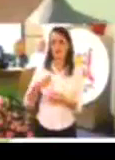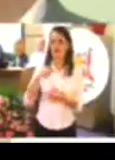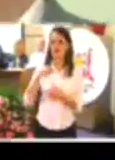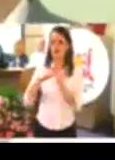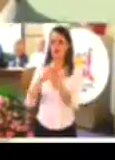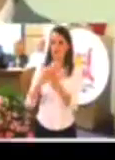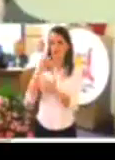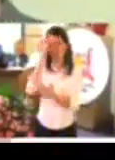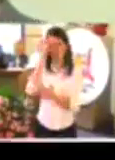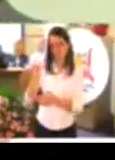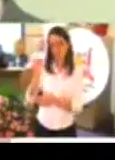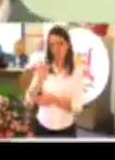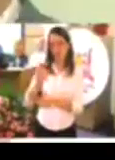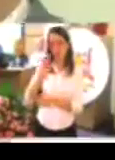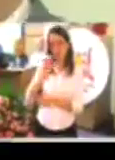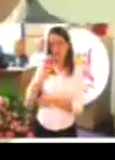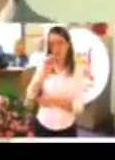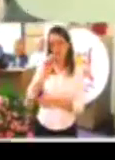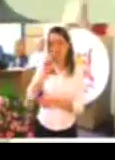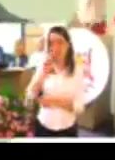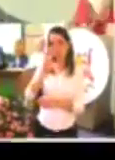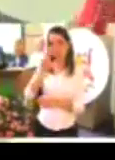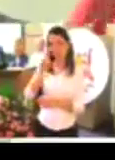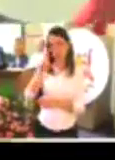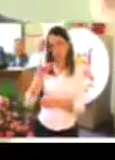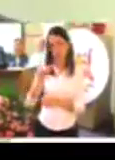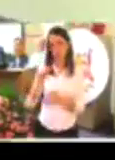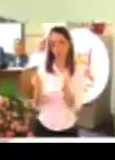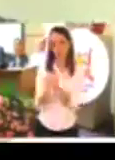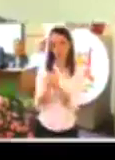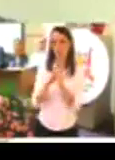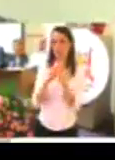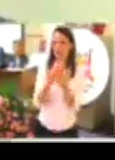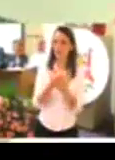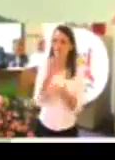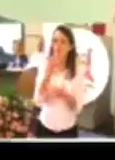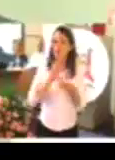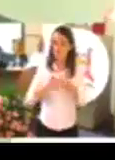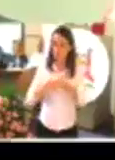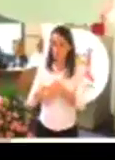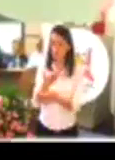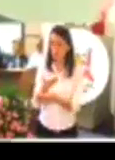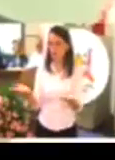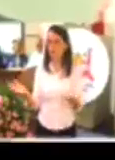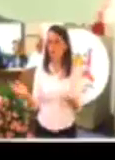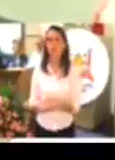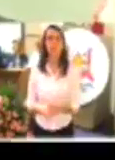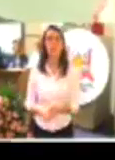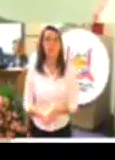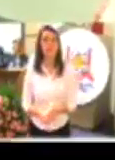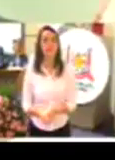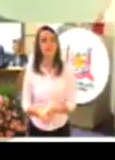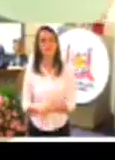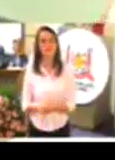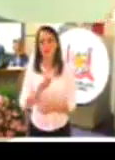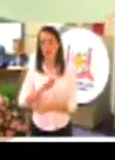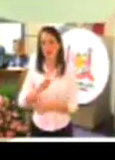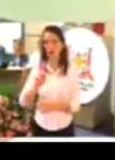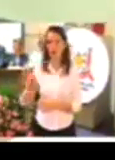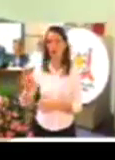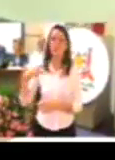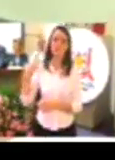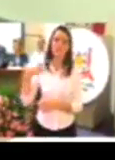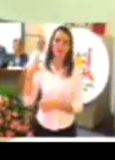Colégio Exucre, né, que também fará grande parceria conosco. Boa noite a todos. Quero, em nome de todos